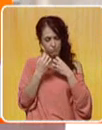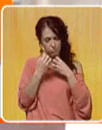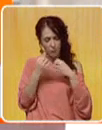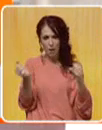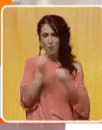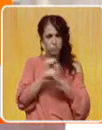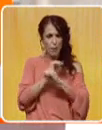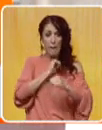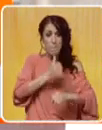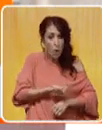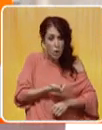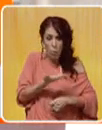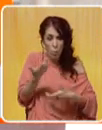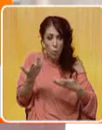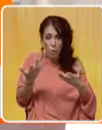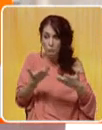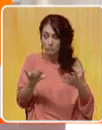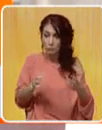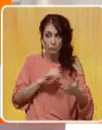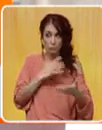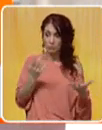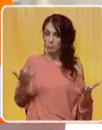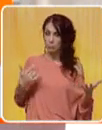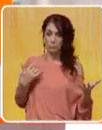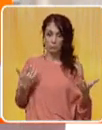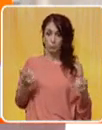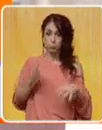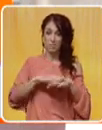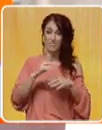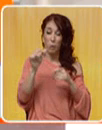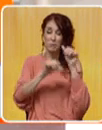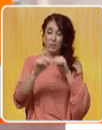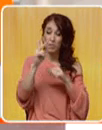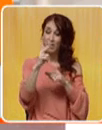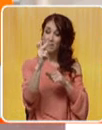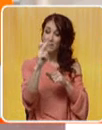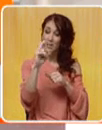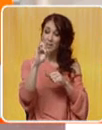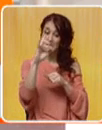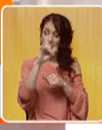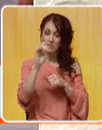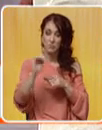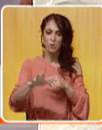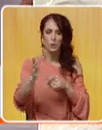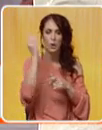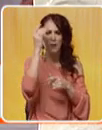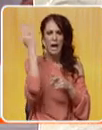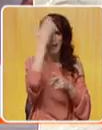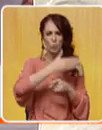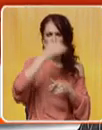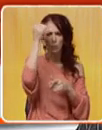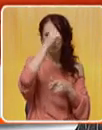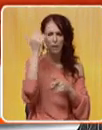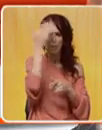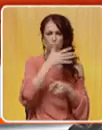talvez anestes e foi e Foi uma foi uma perda enorme H tu apresentava o domingo à noite sozinho não eu